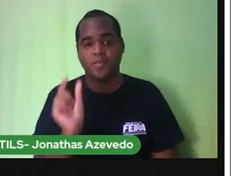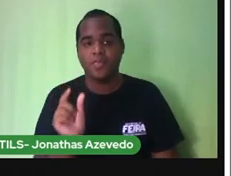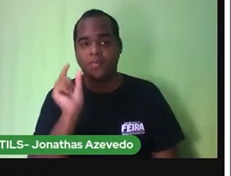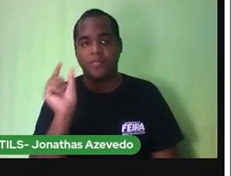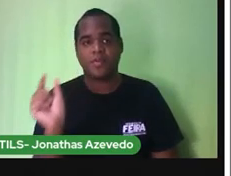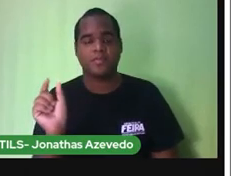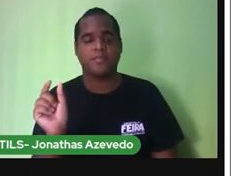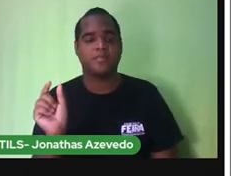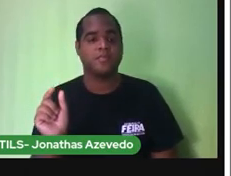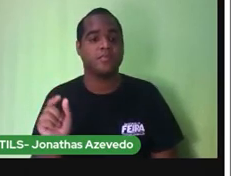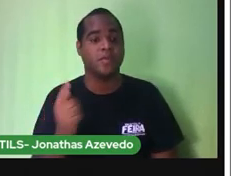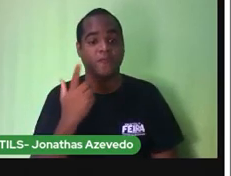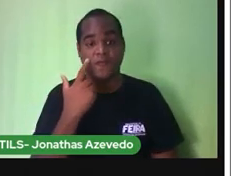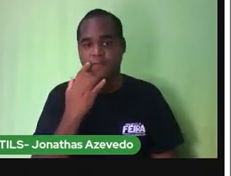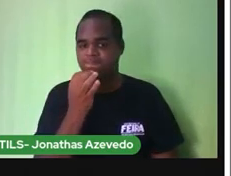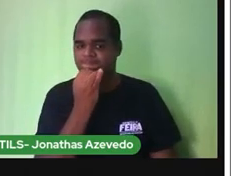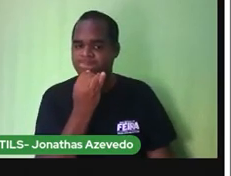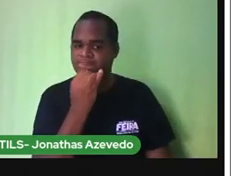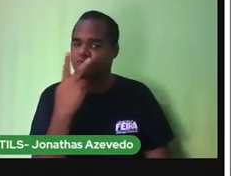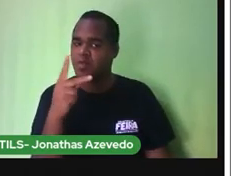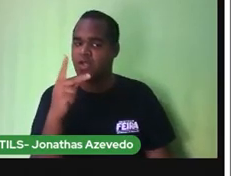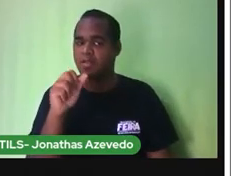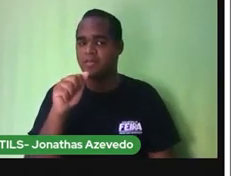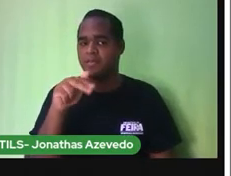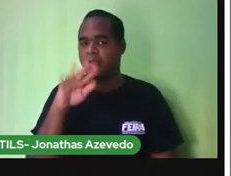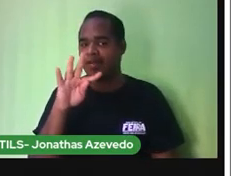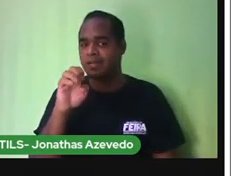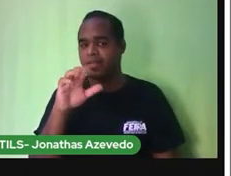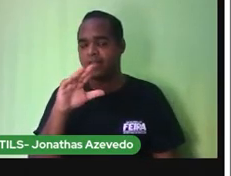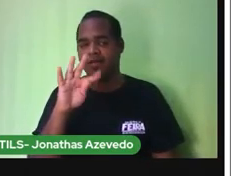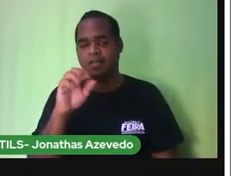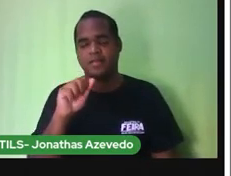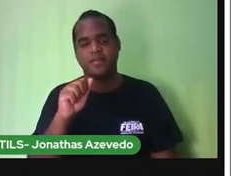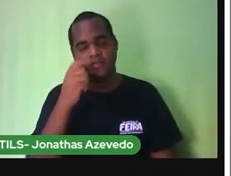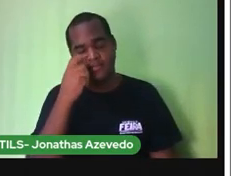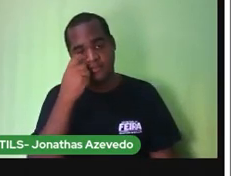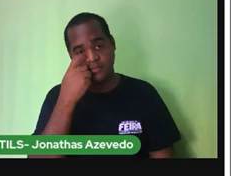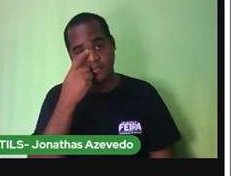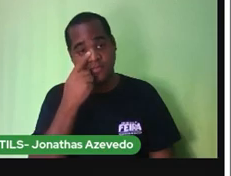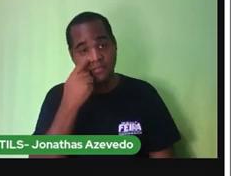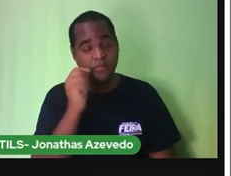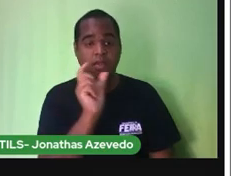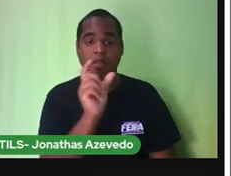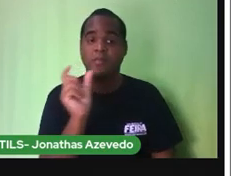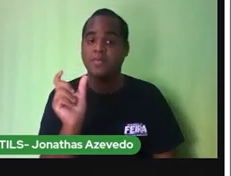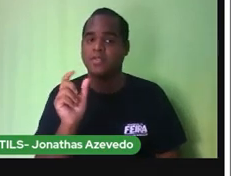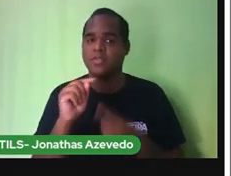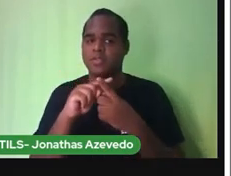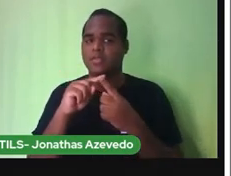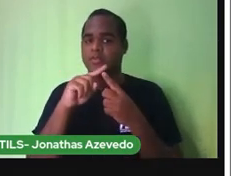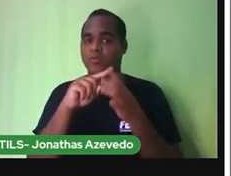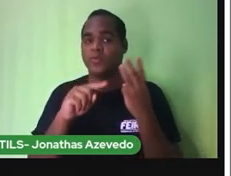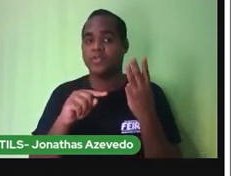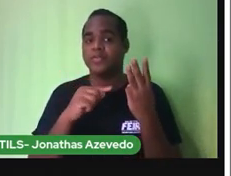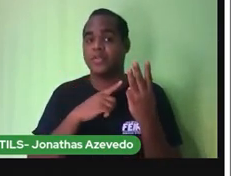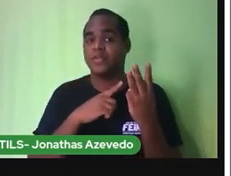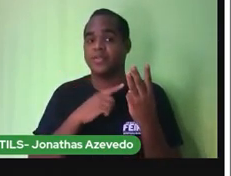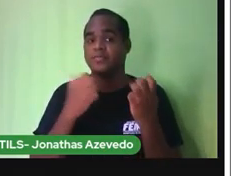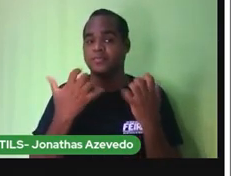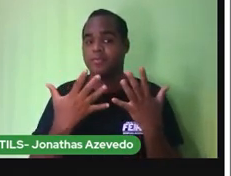exemplo da palavrinha Pateta tá reta três pedacinhos três dedinhos